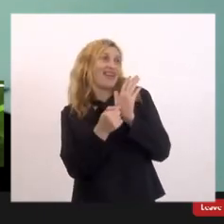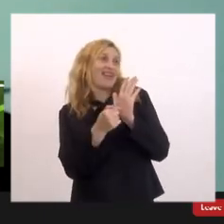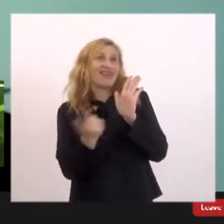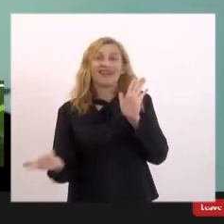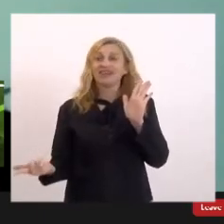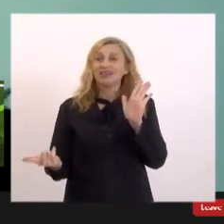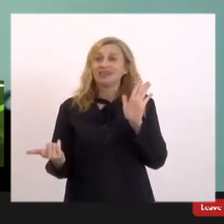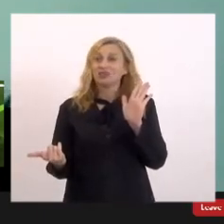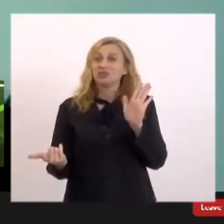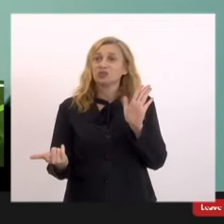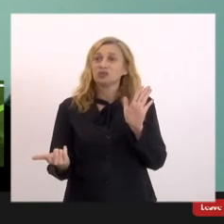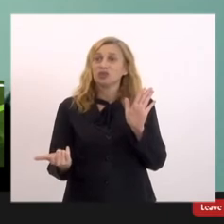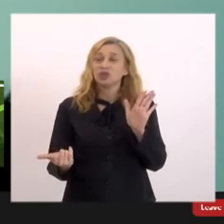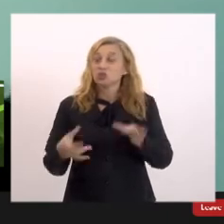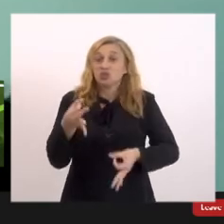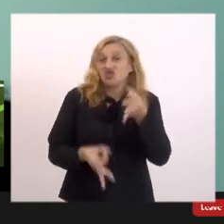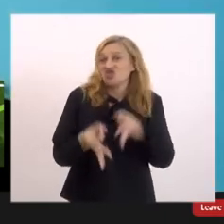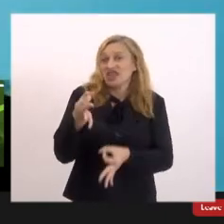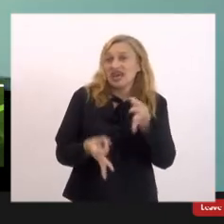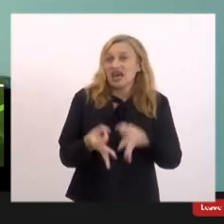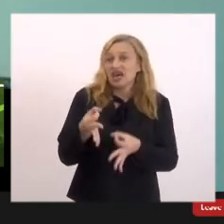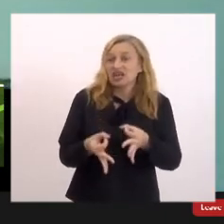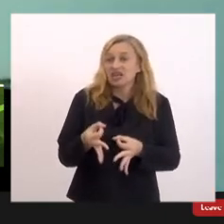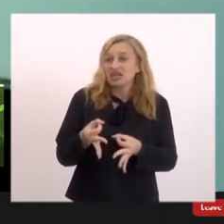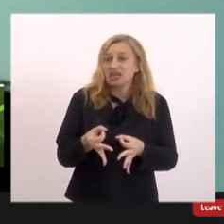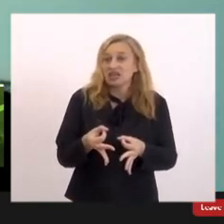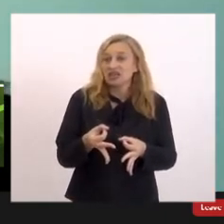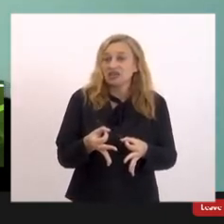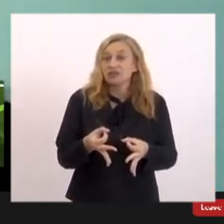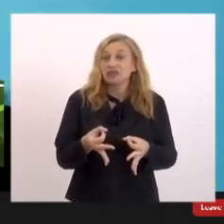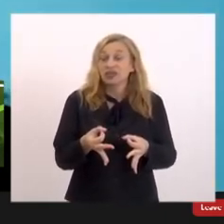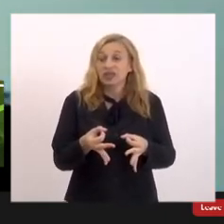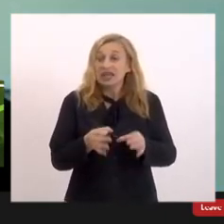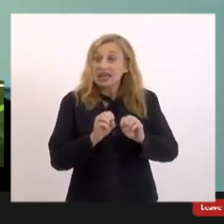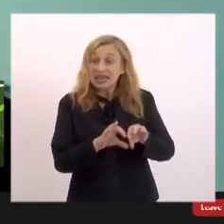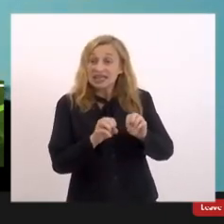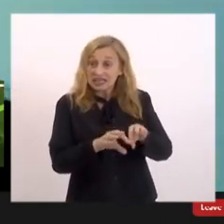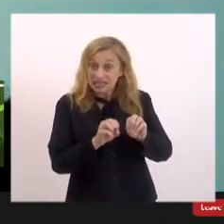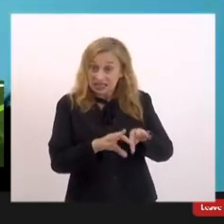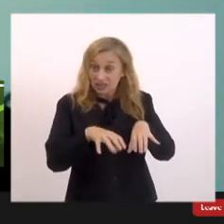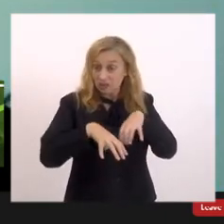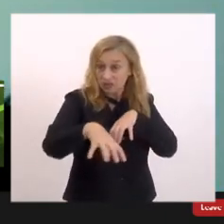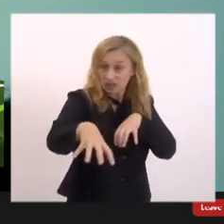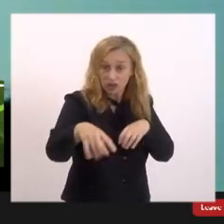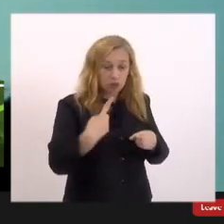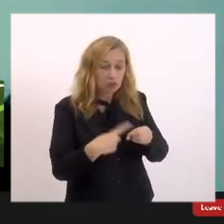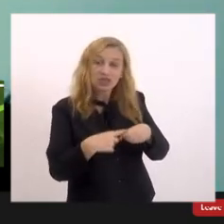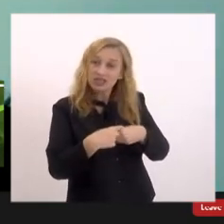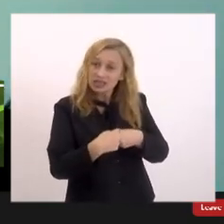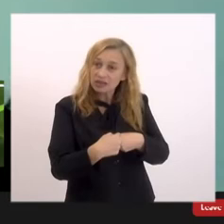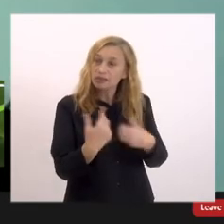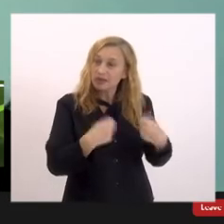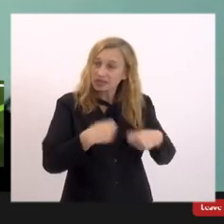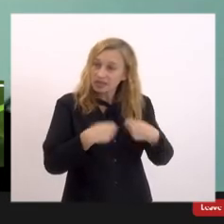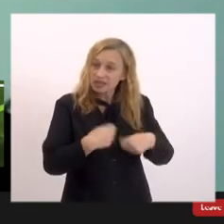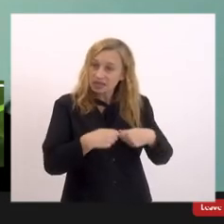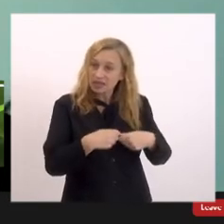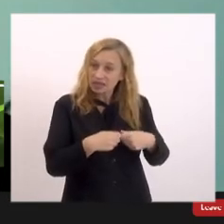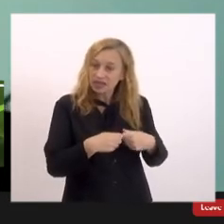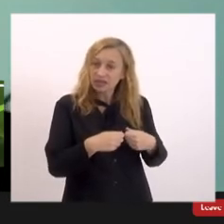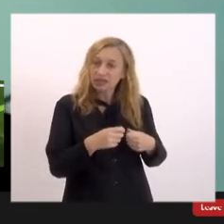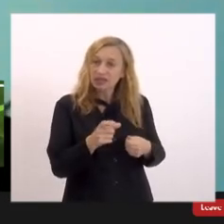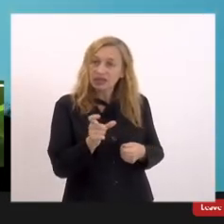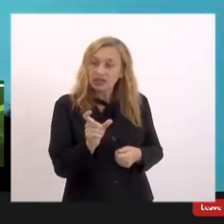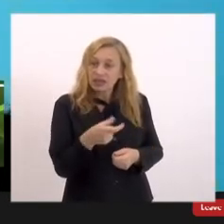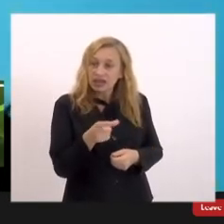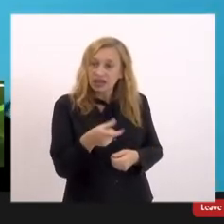do judicial que, enquanto houvesse o ensino híbrido, o município teria que ficar carregando os cartões de alimentação